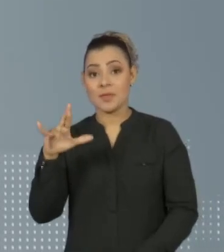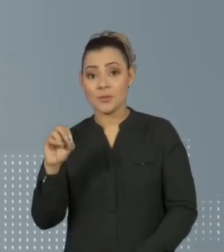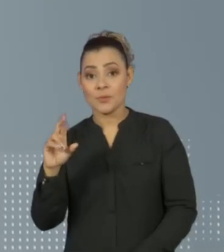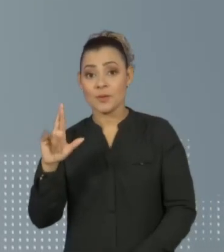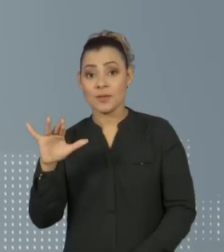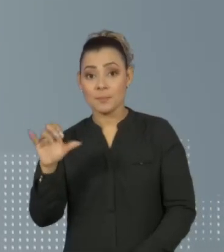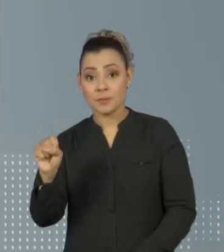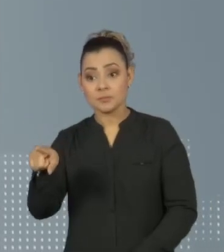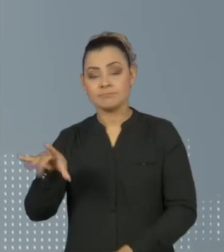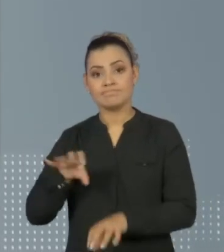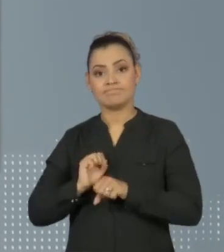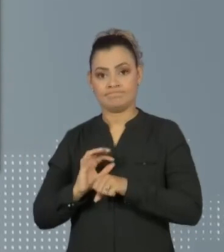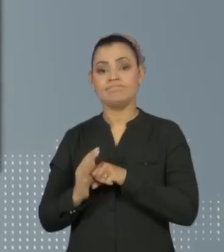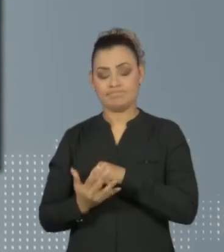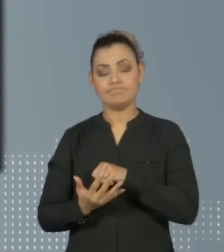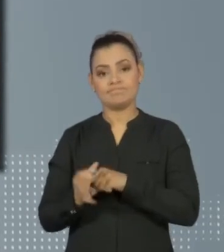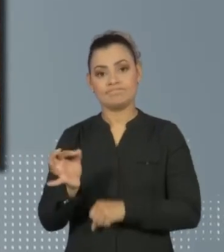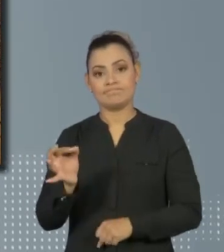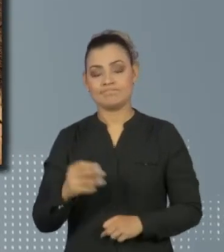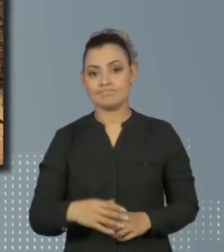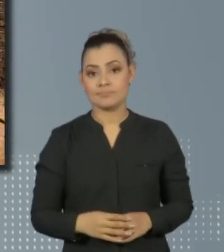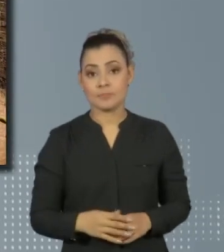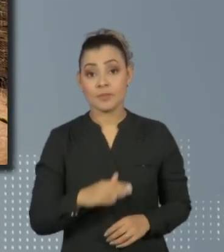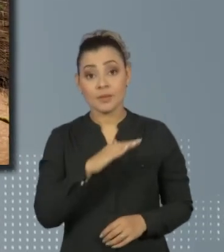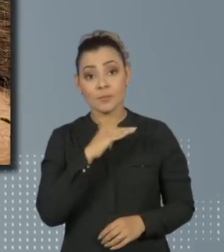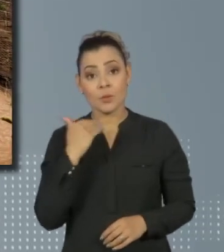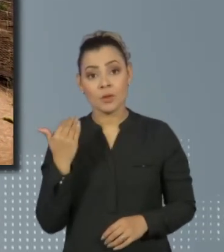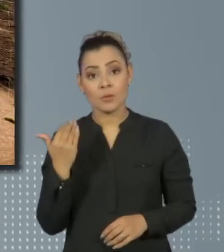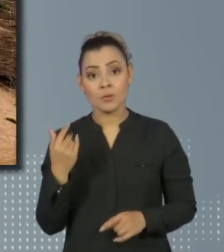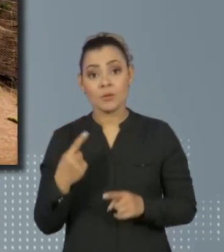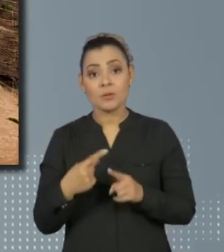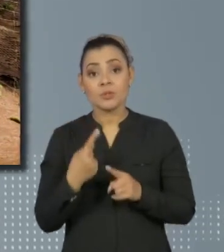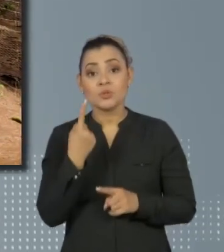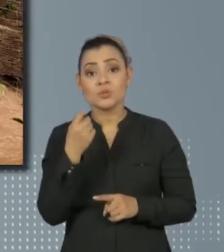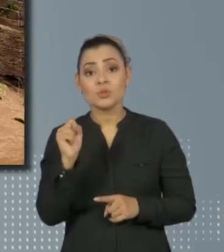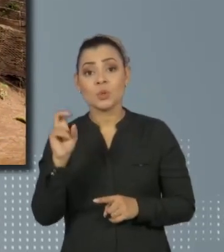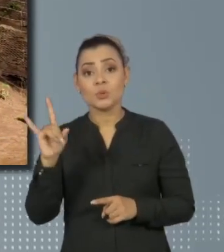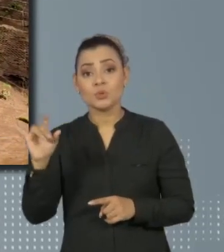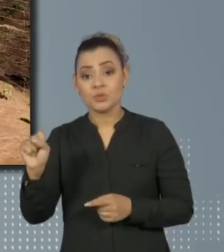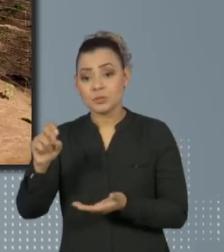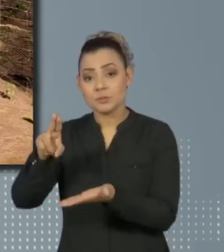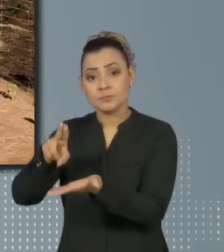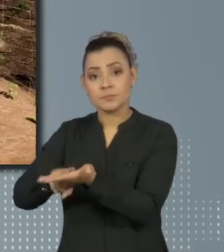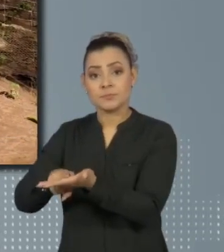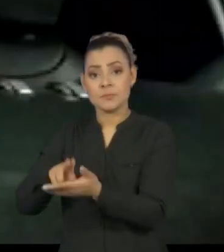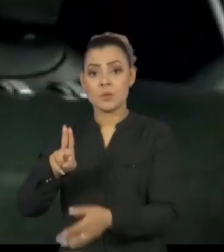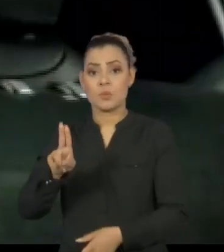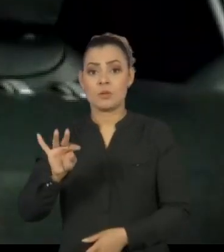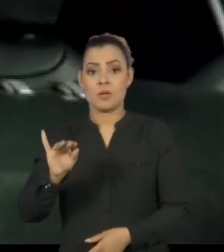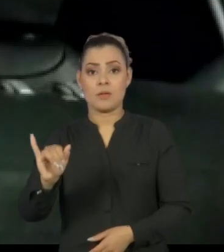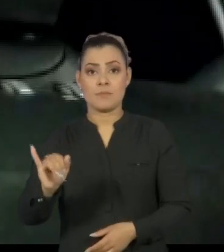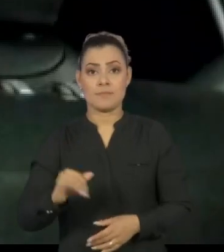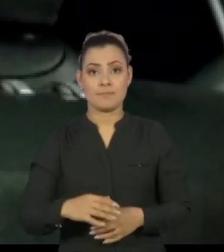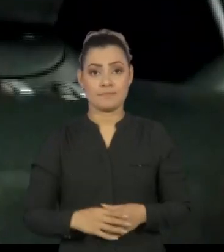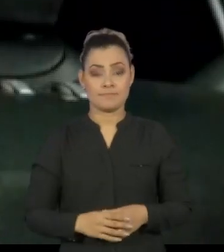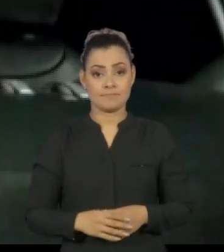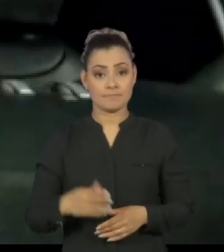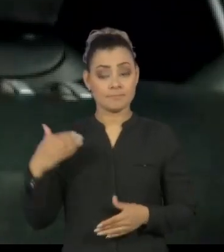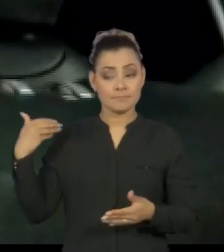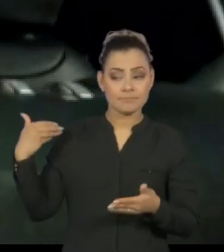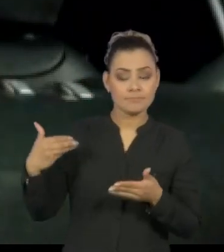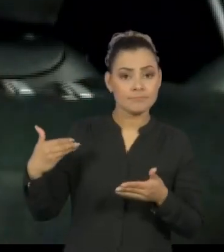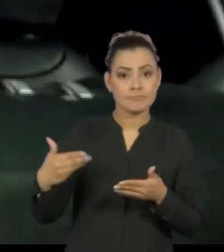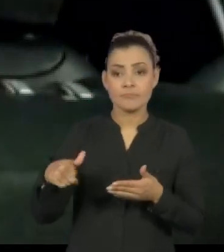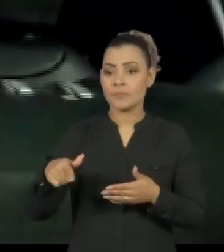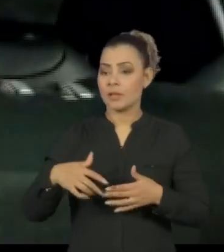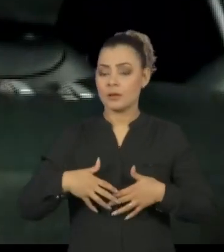foi infectada pela Covid-19. Morreu após 18 dias internada na UTI. Nos últimos dias, ela não